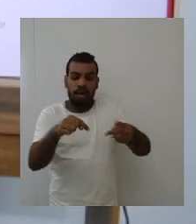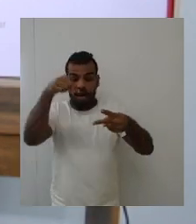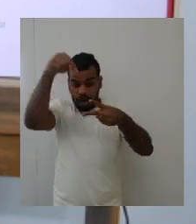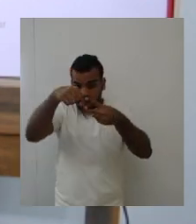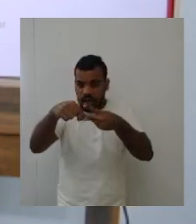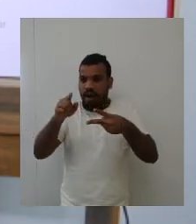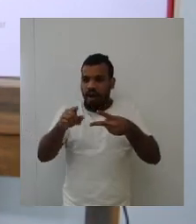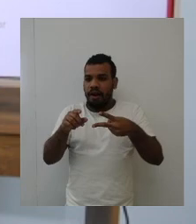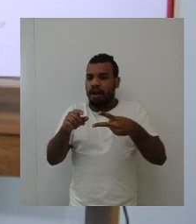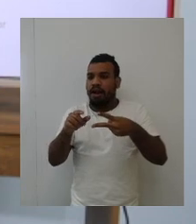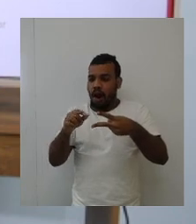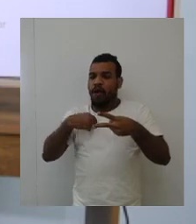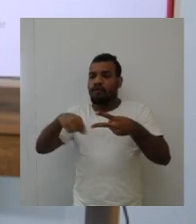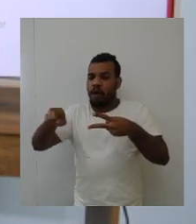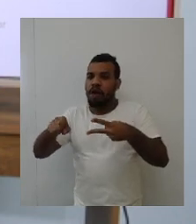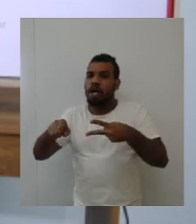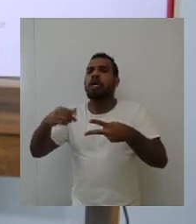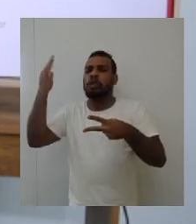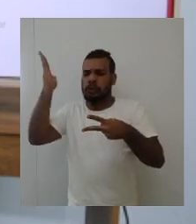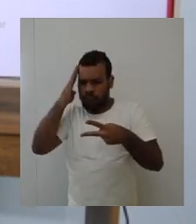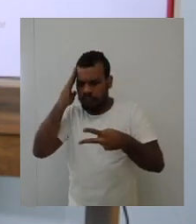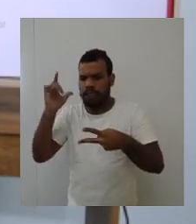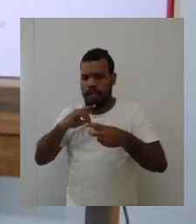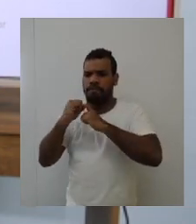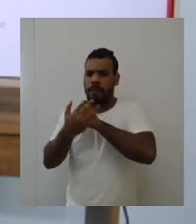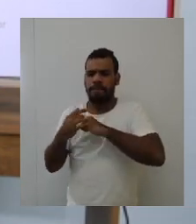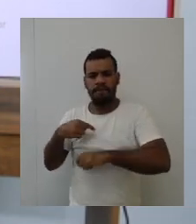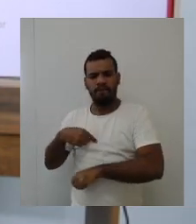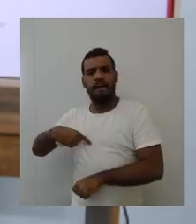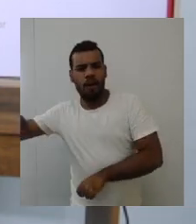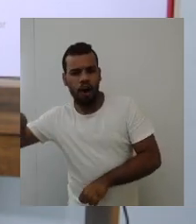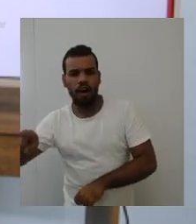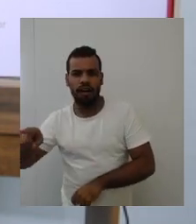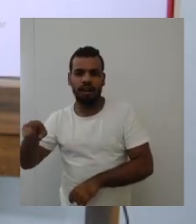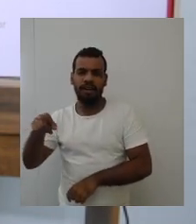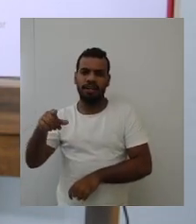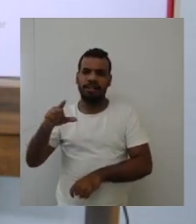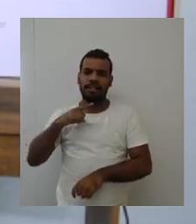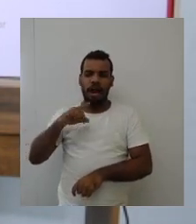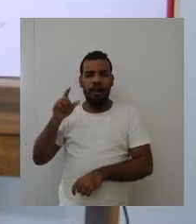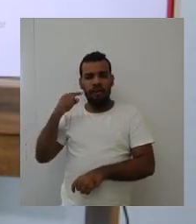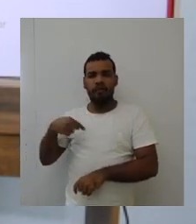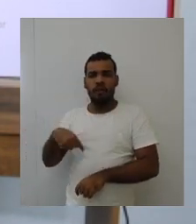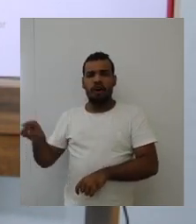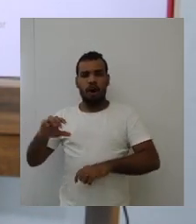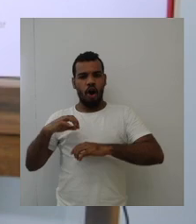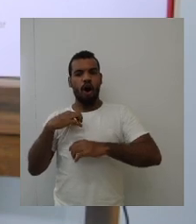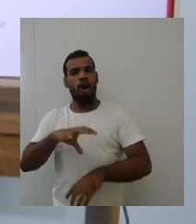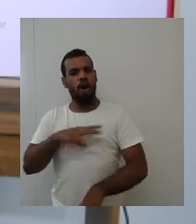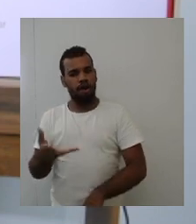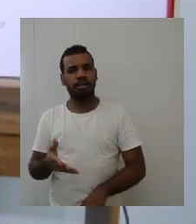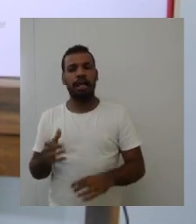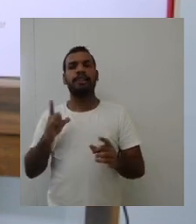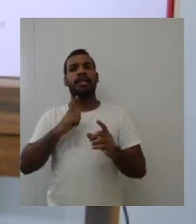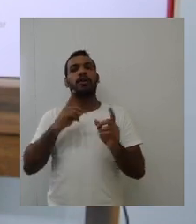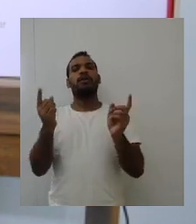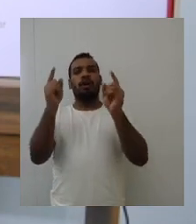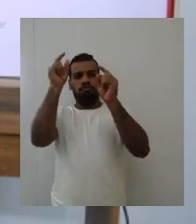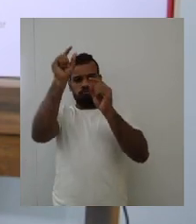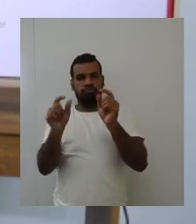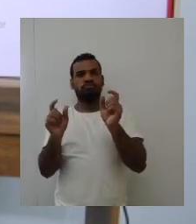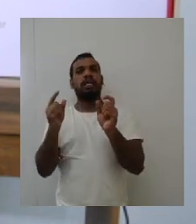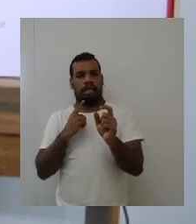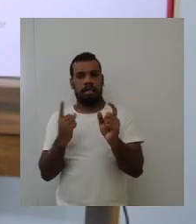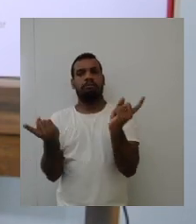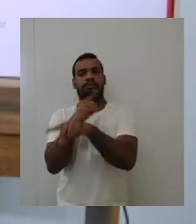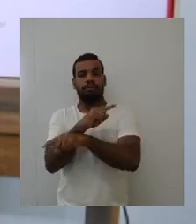relação diferente do embora sejam conjunções que expressem a ideia de oposição. Então fiquem